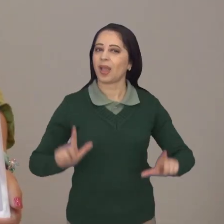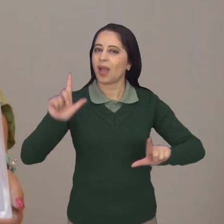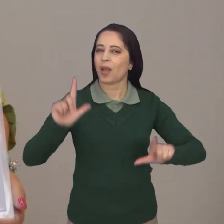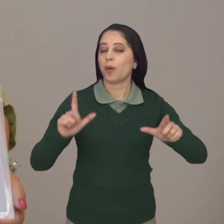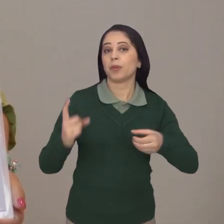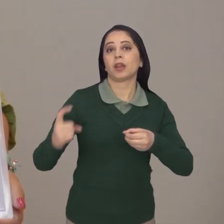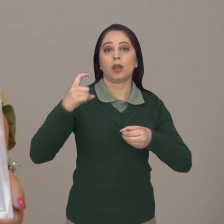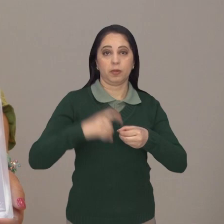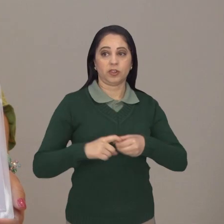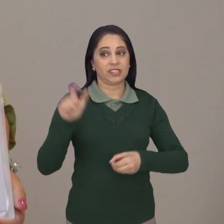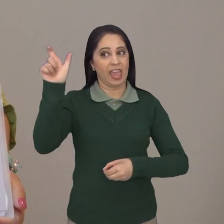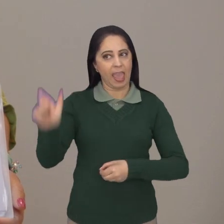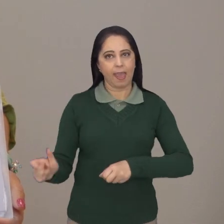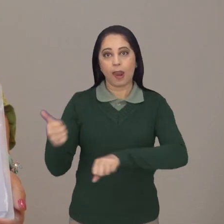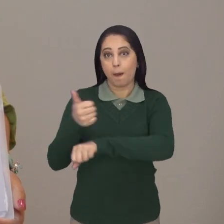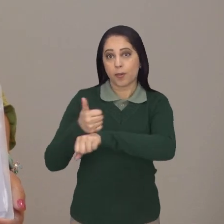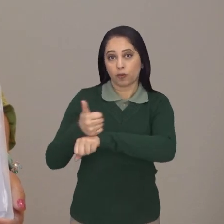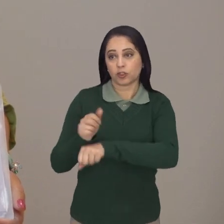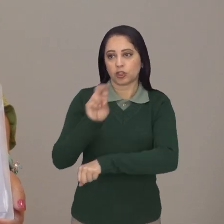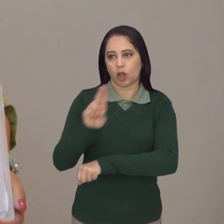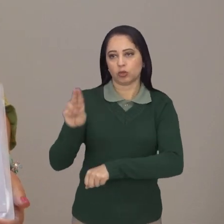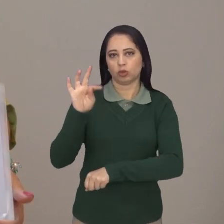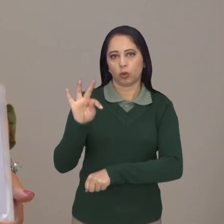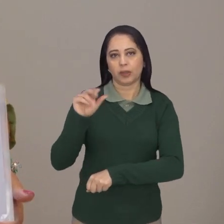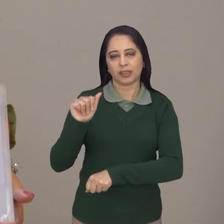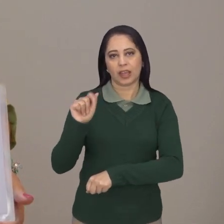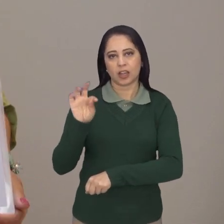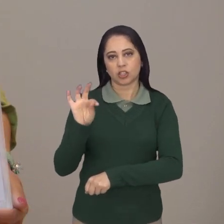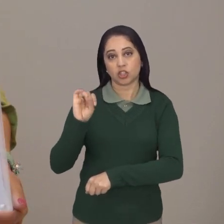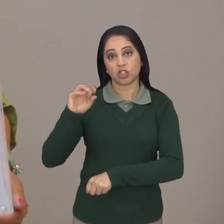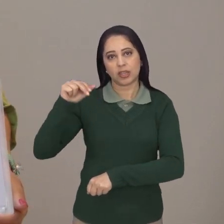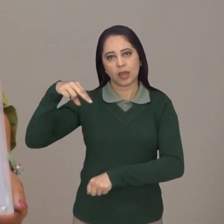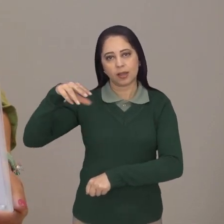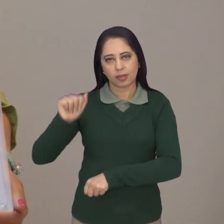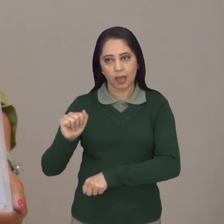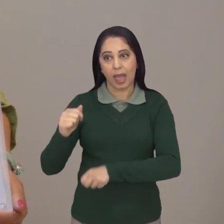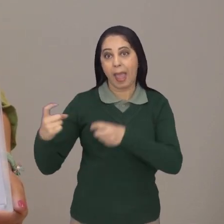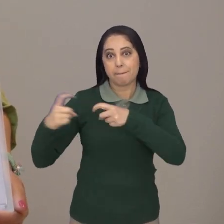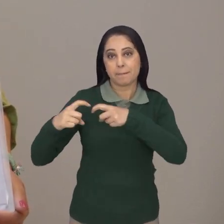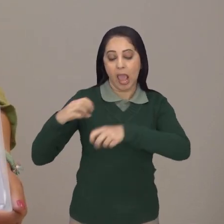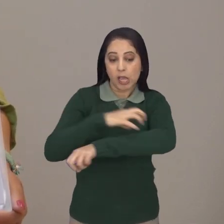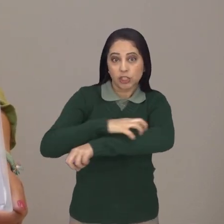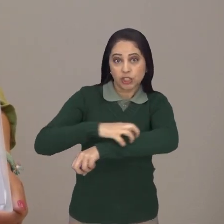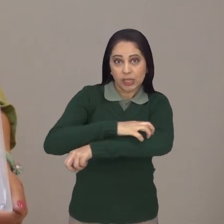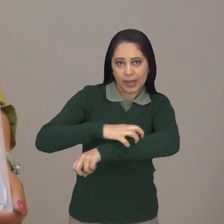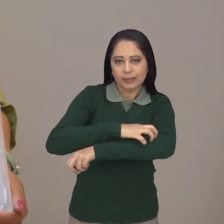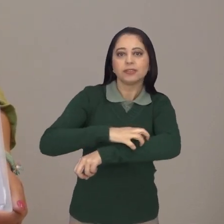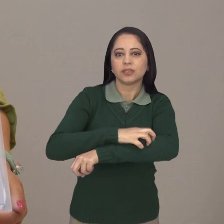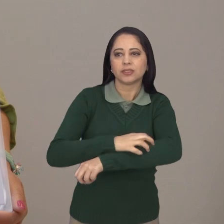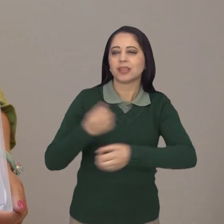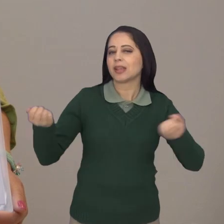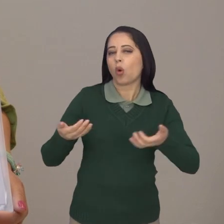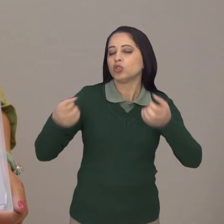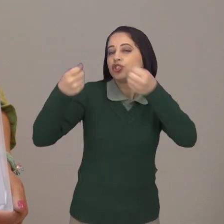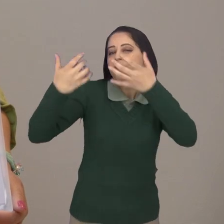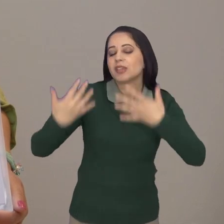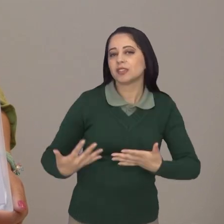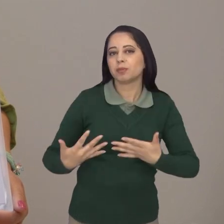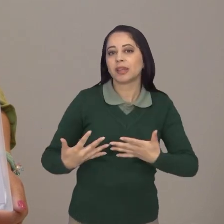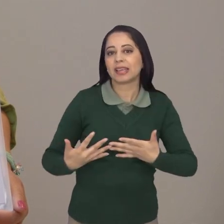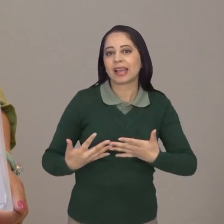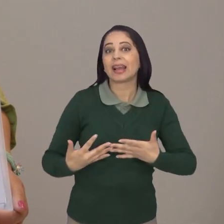Estamos de volta. A alergista Tatiana Camargo é a convidada do De Bem com Você de hoje para esclarecer algumas dúvidas